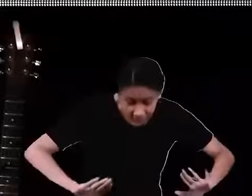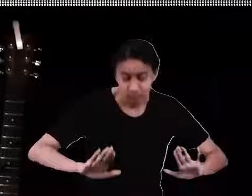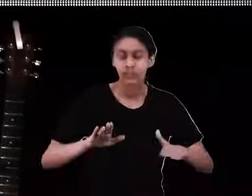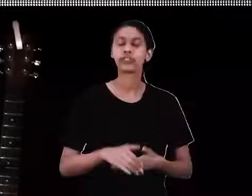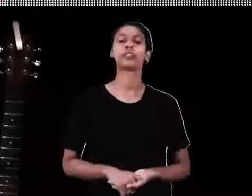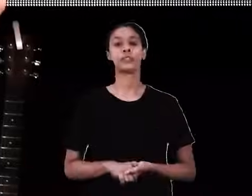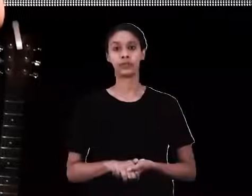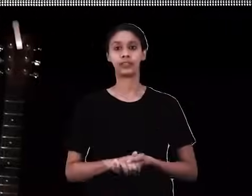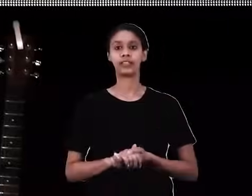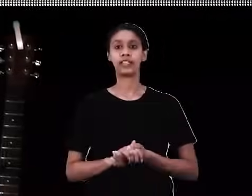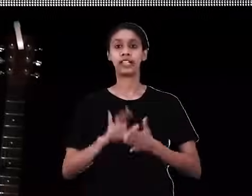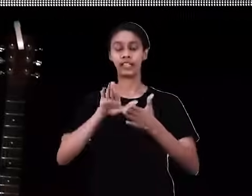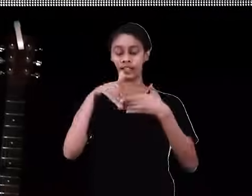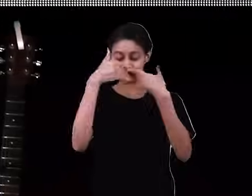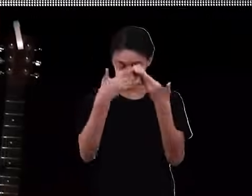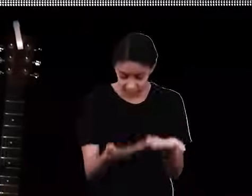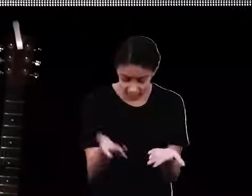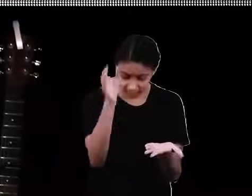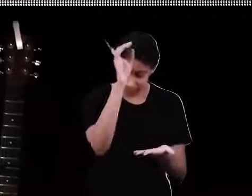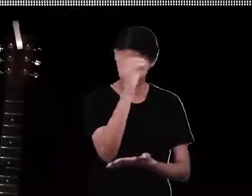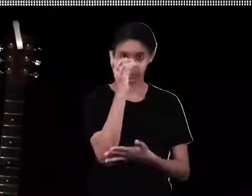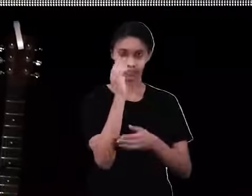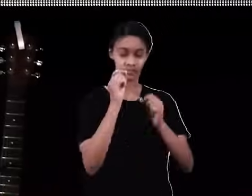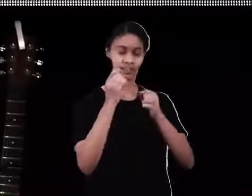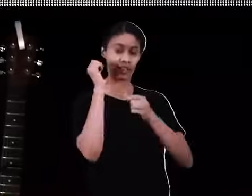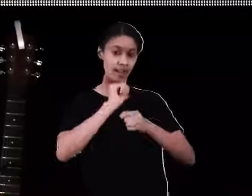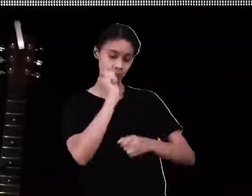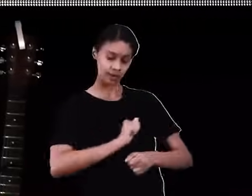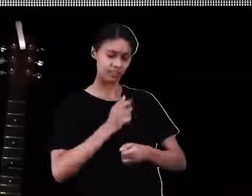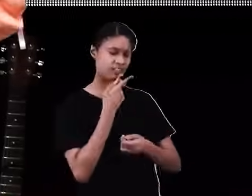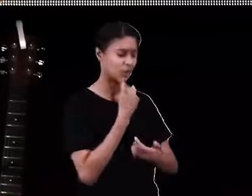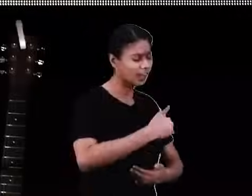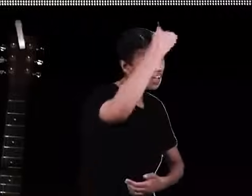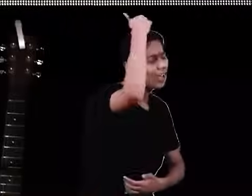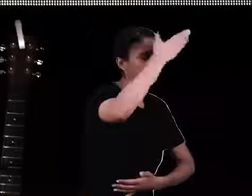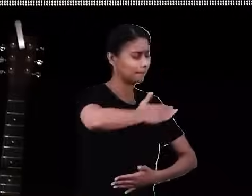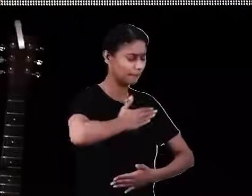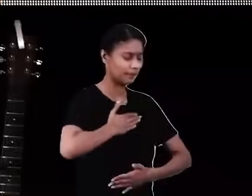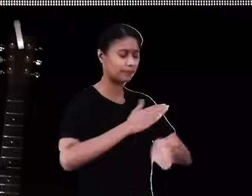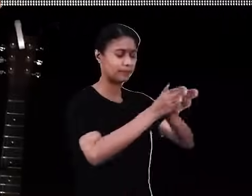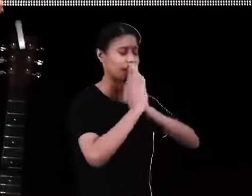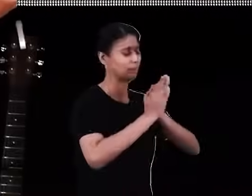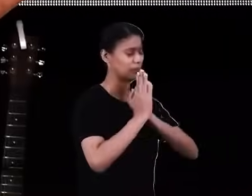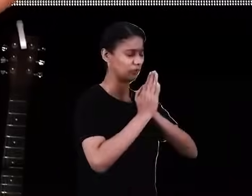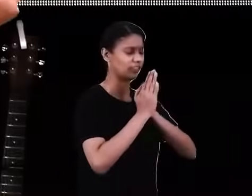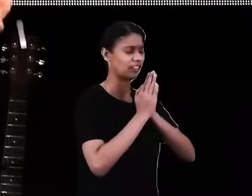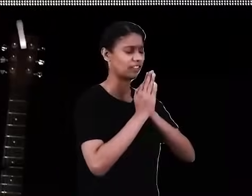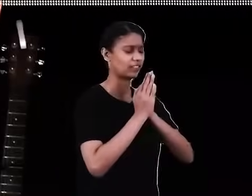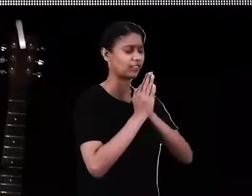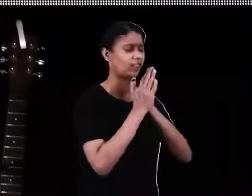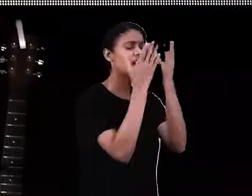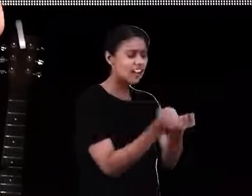Ela caiu aos seus pés e disse, meu senhor, a culpa é toda minha. Por favor, deixe a tua serva lhe